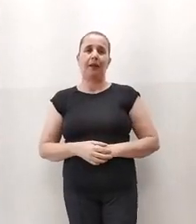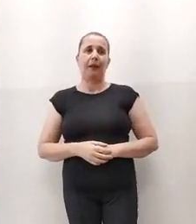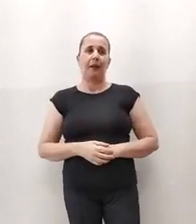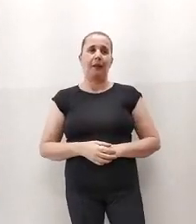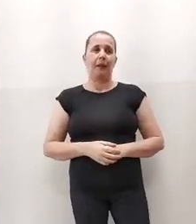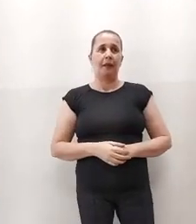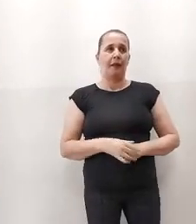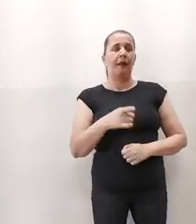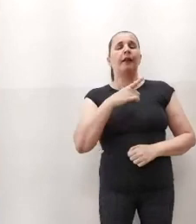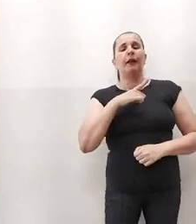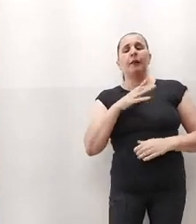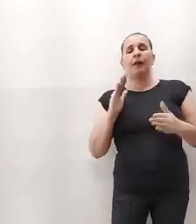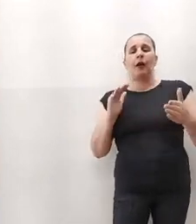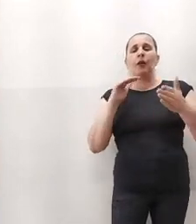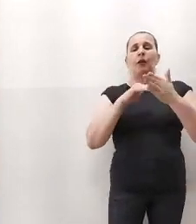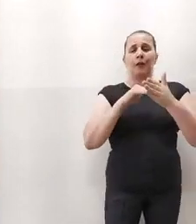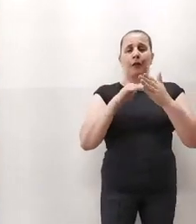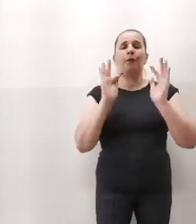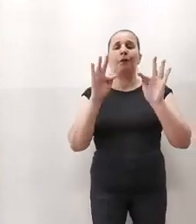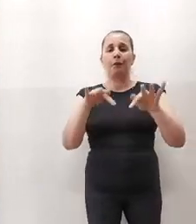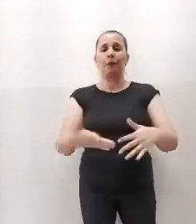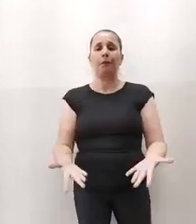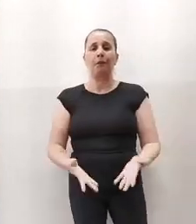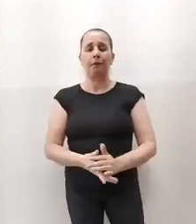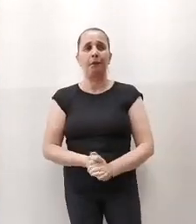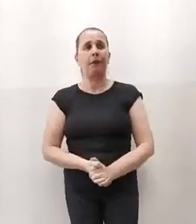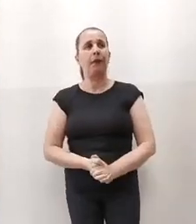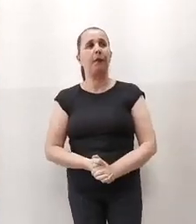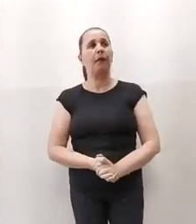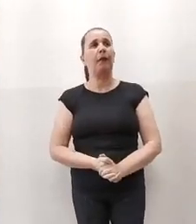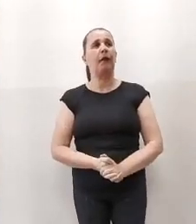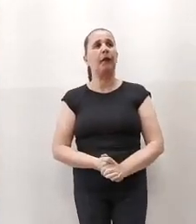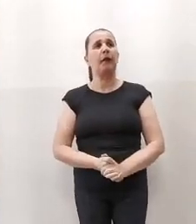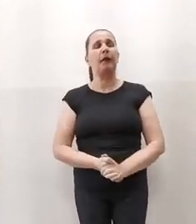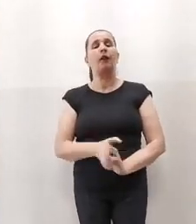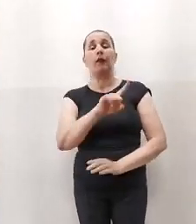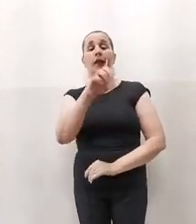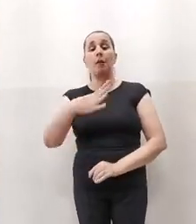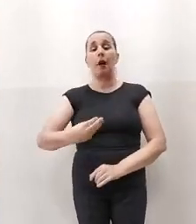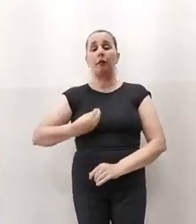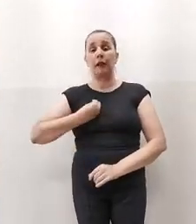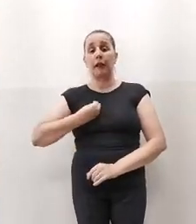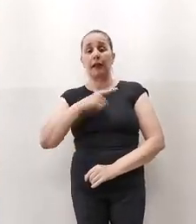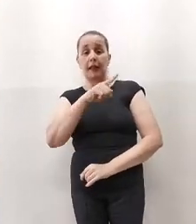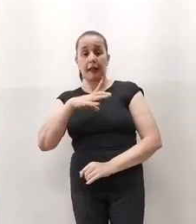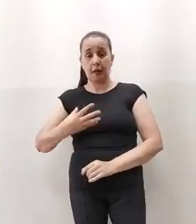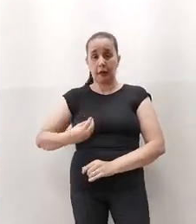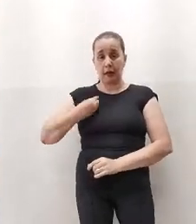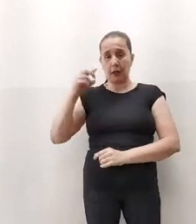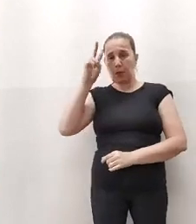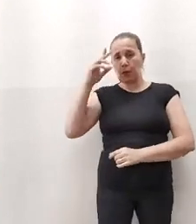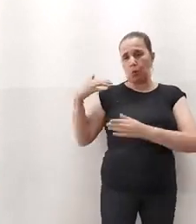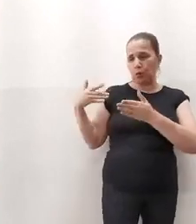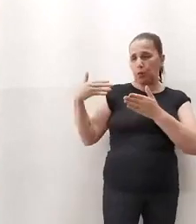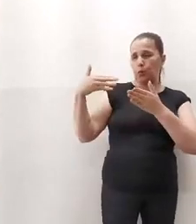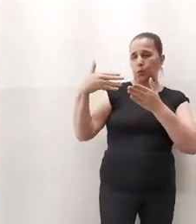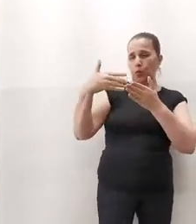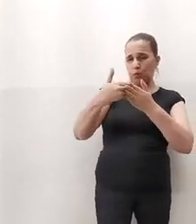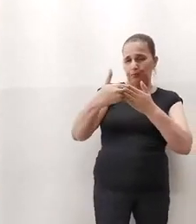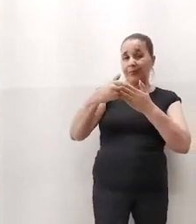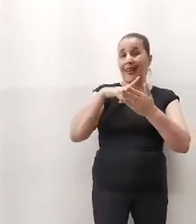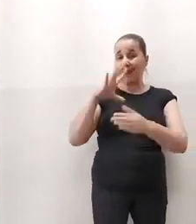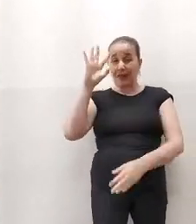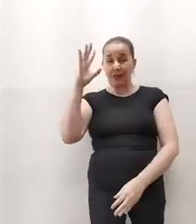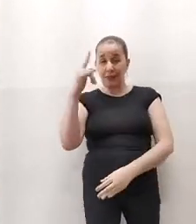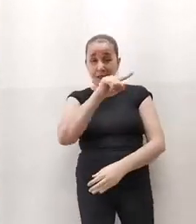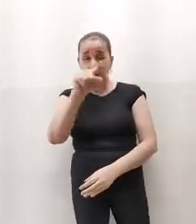e teremos que chegar até o final. Amém? Você tem uma carreira, só que essa carreira torna-se decisões que